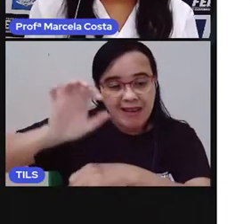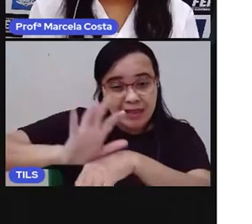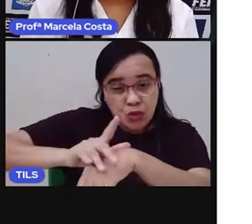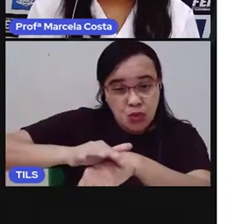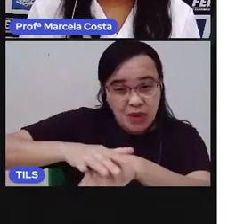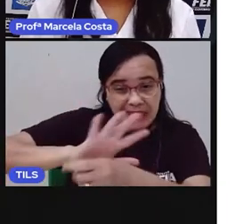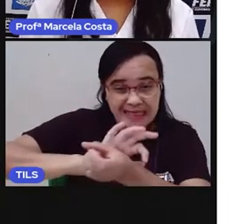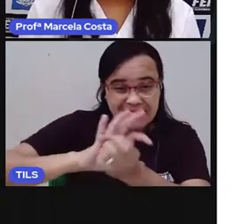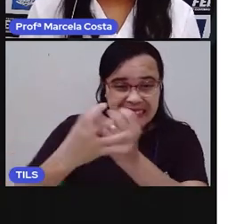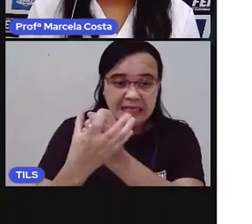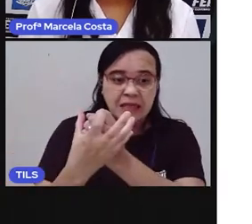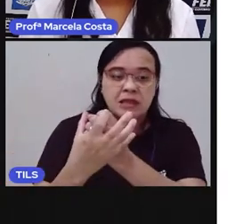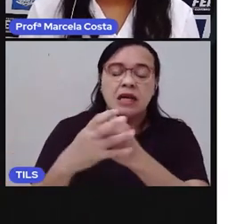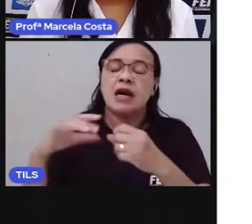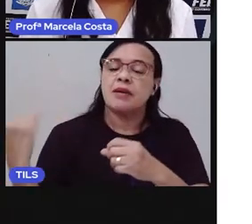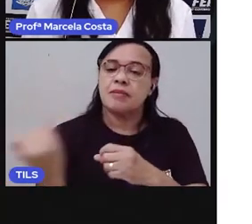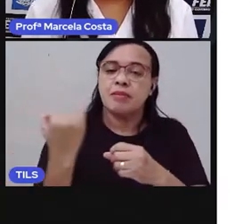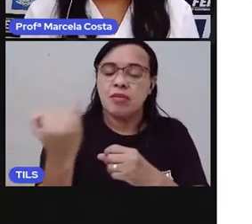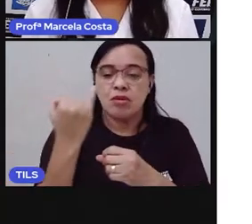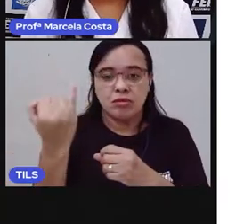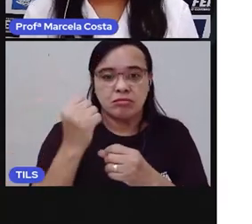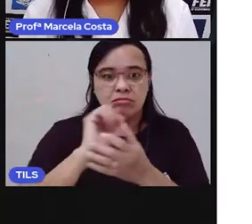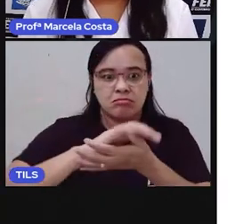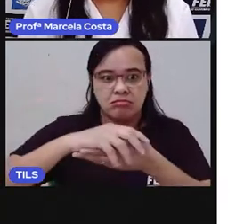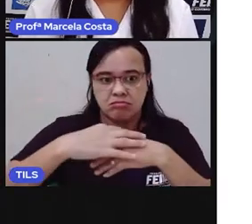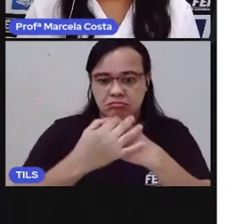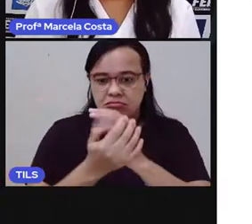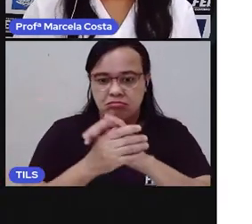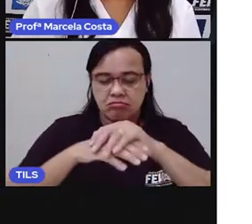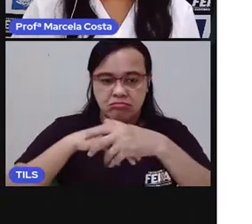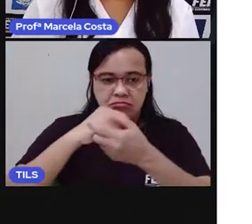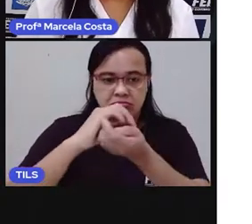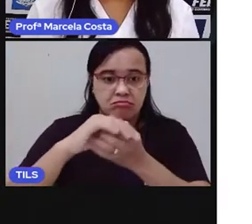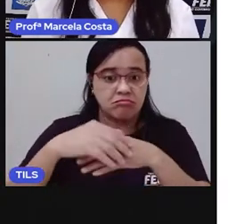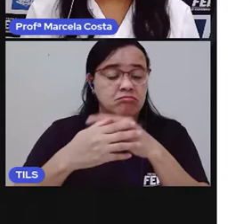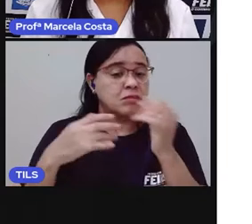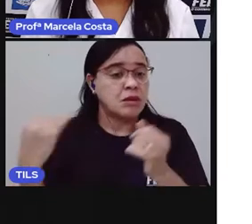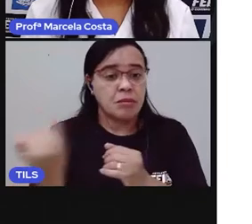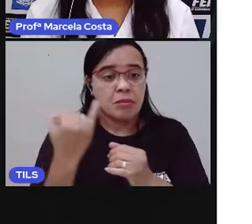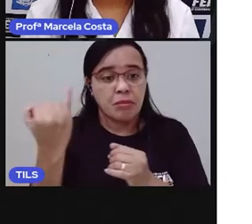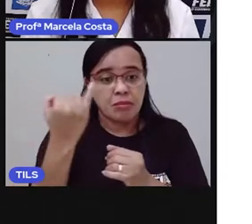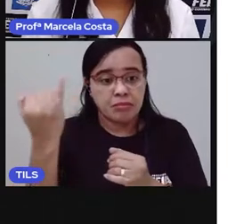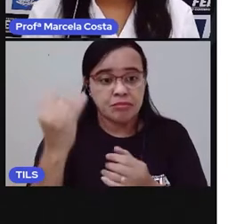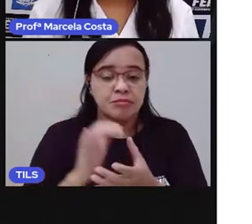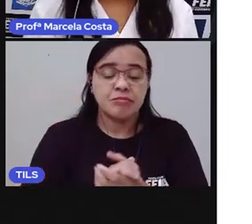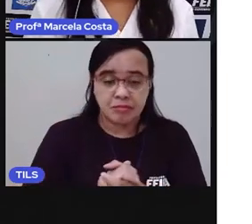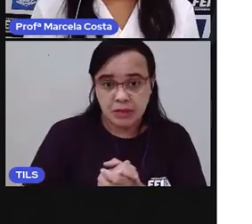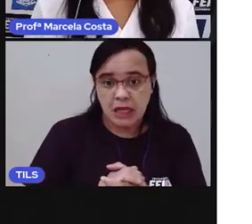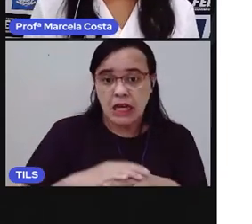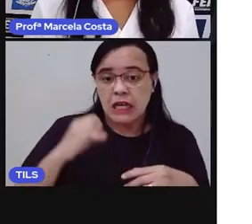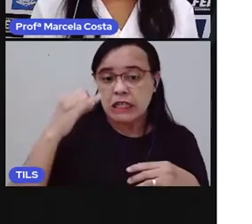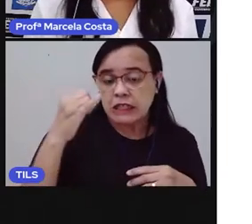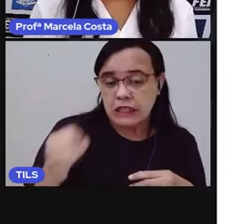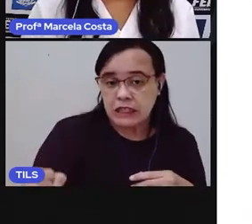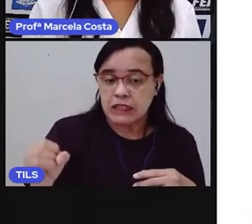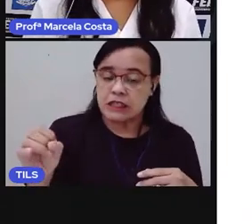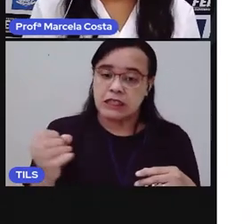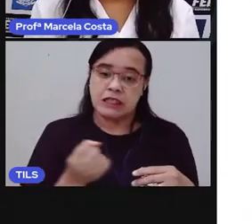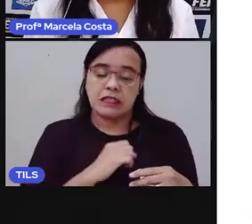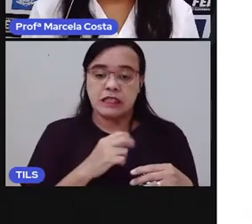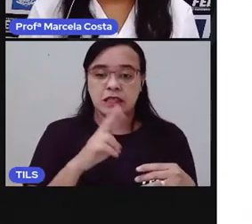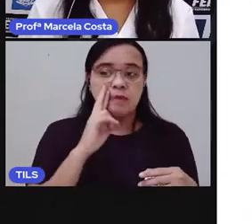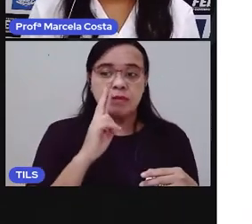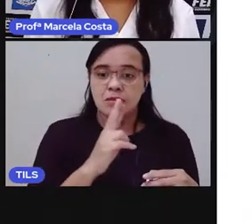importante estar sempre lavando as mãos. A gente lava a mão quando antes de fazer uma refeição, quando a gente,